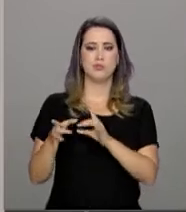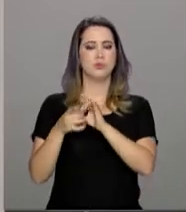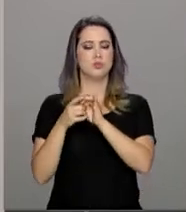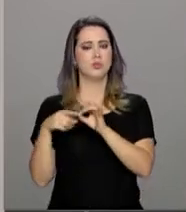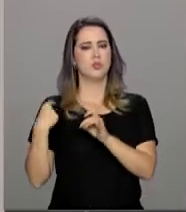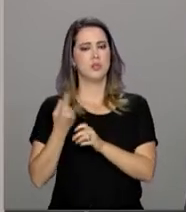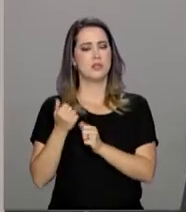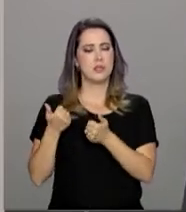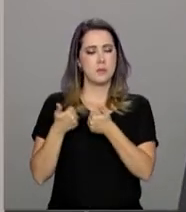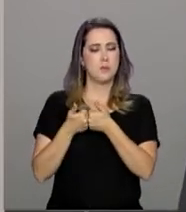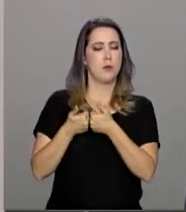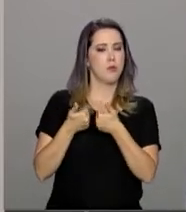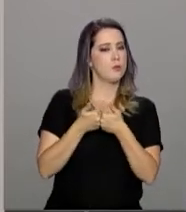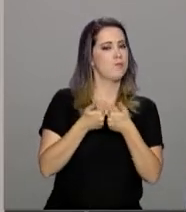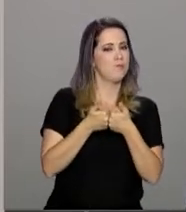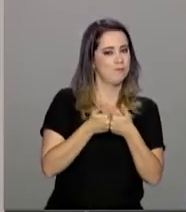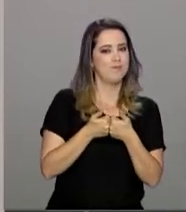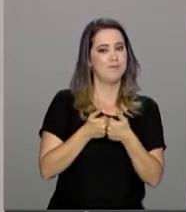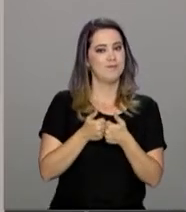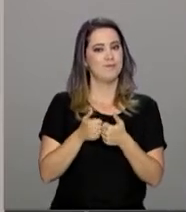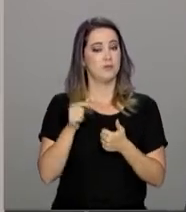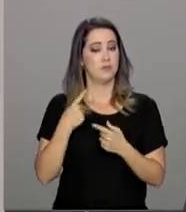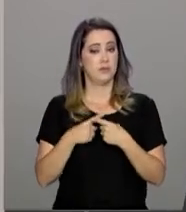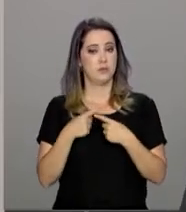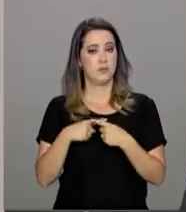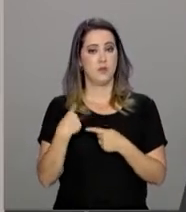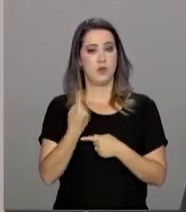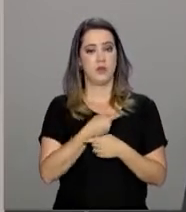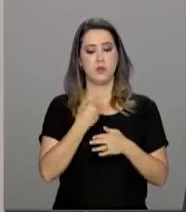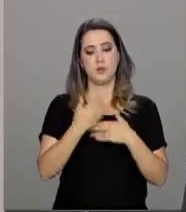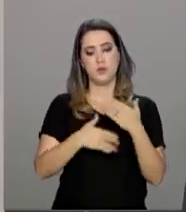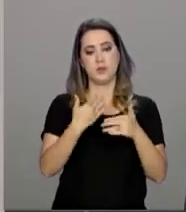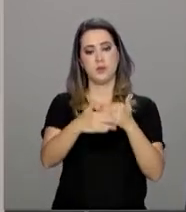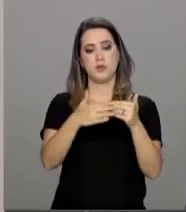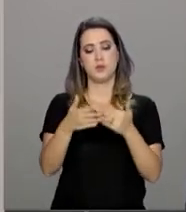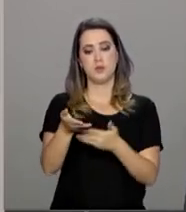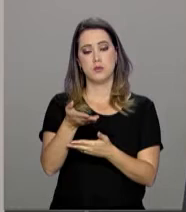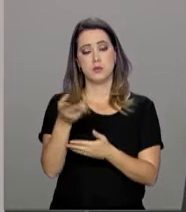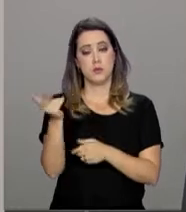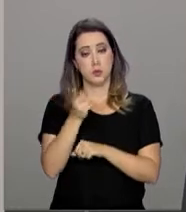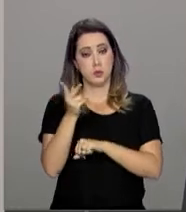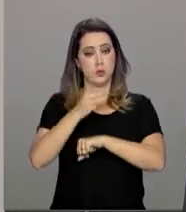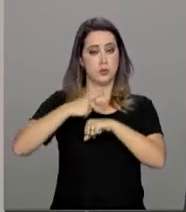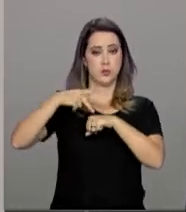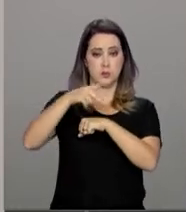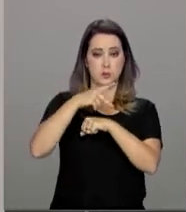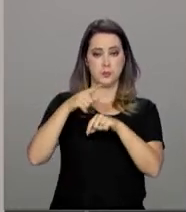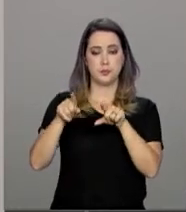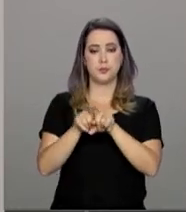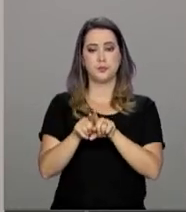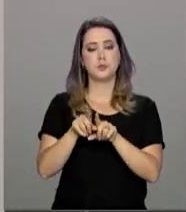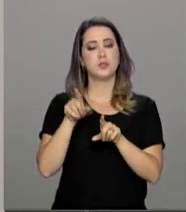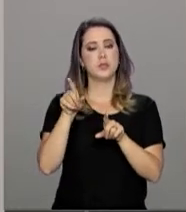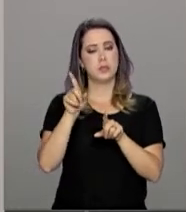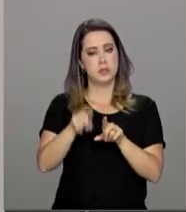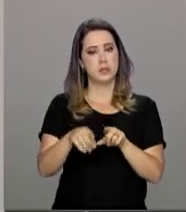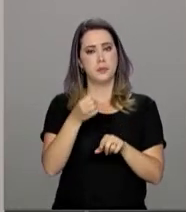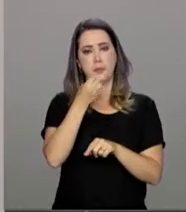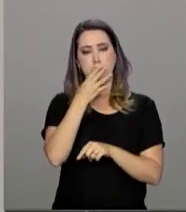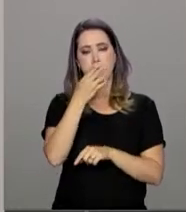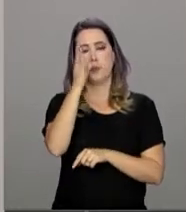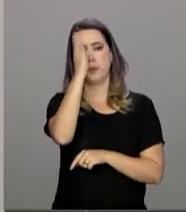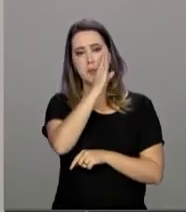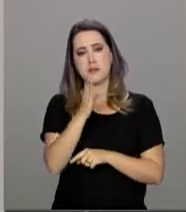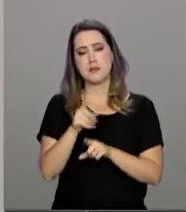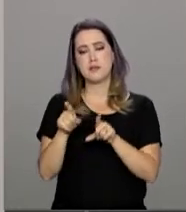cada vez mais próximo sempre a serviço do nosso desenvolvimento mútuo e sempre a serviço do bem estar dos brasileiros